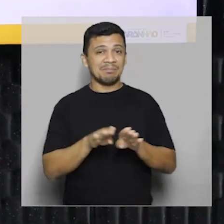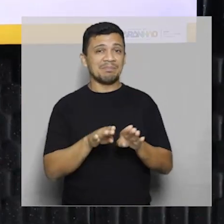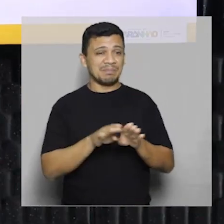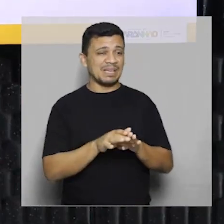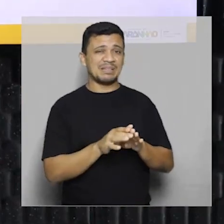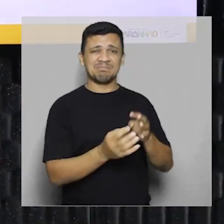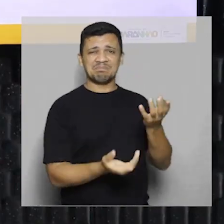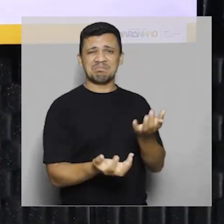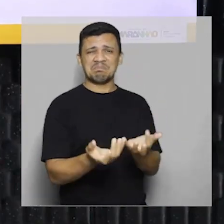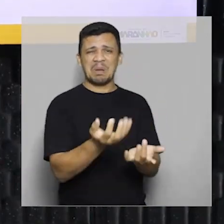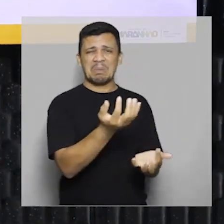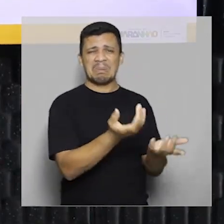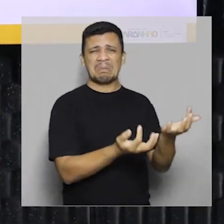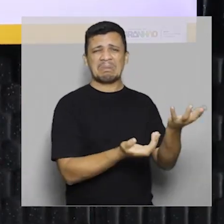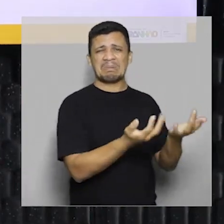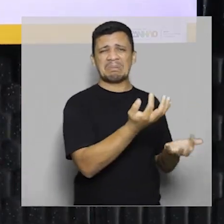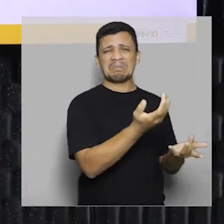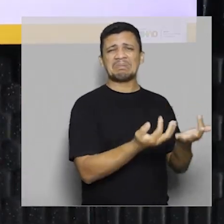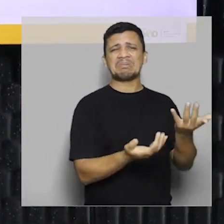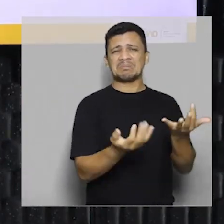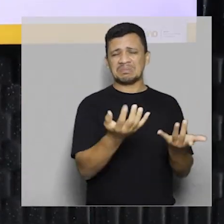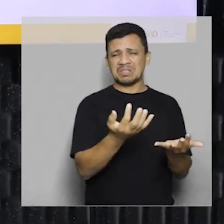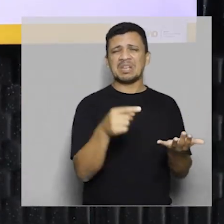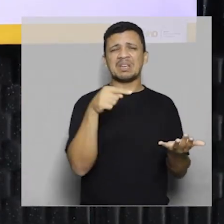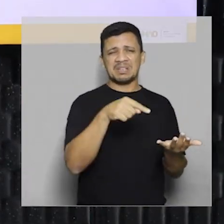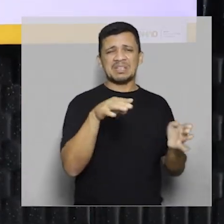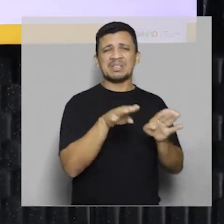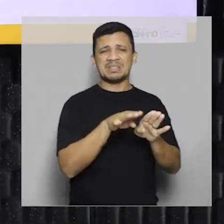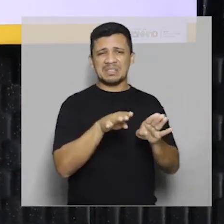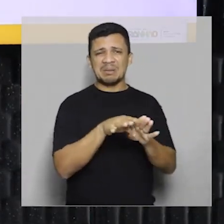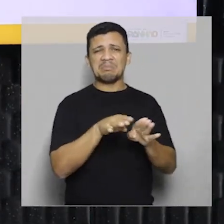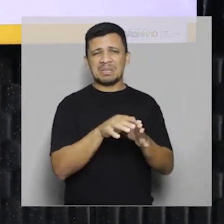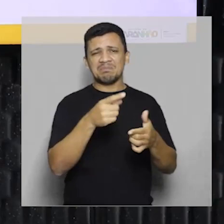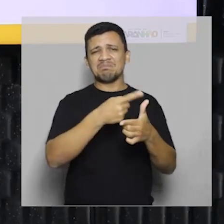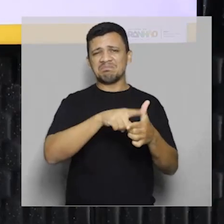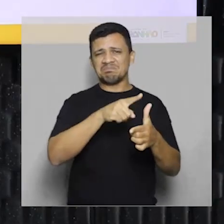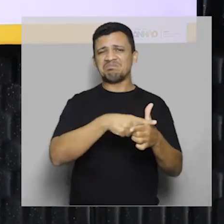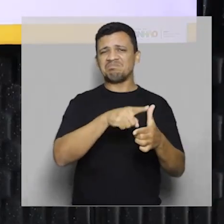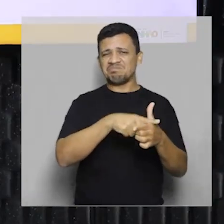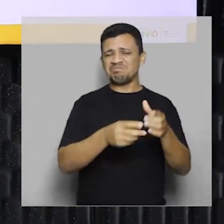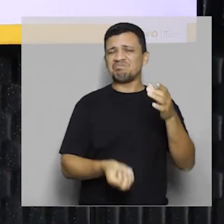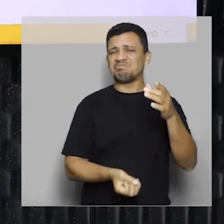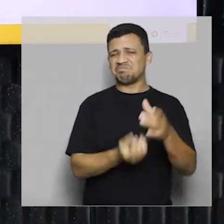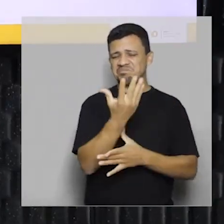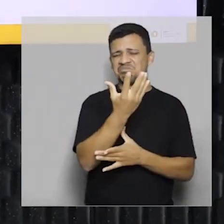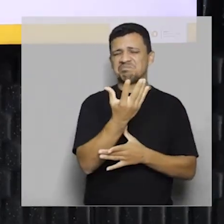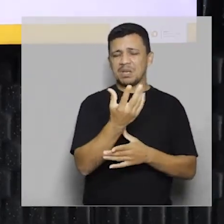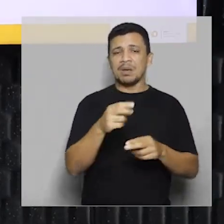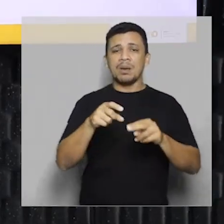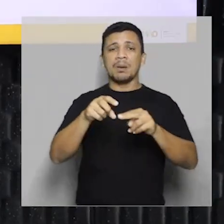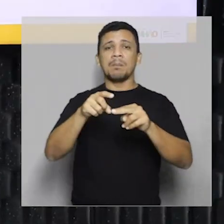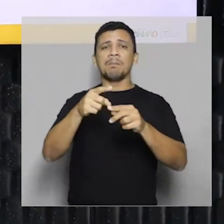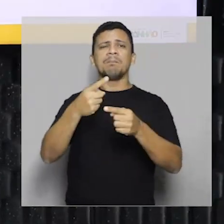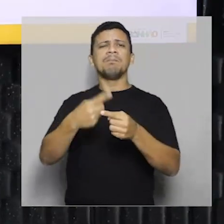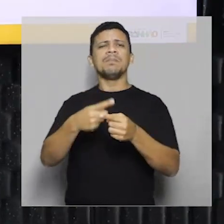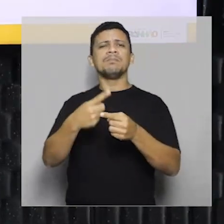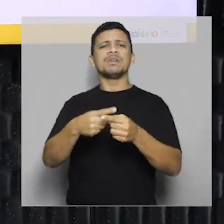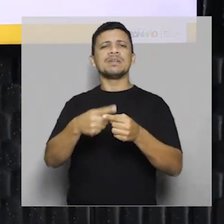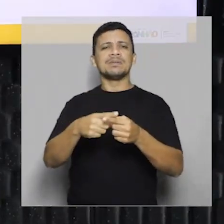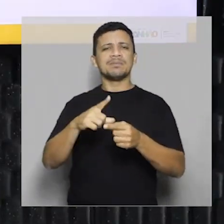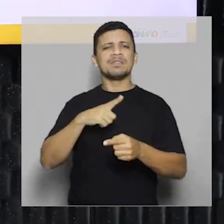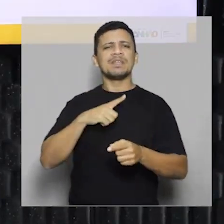As queimadas também é geram esse problema porque você tá emitindo Ok